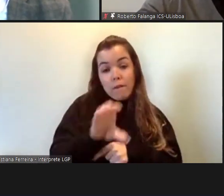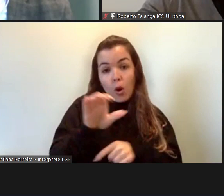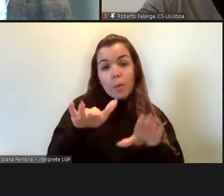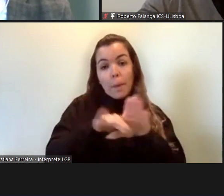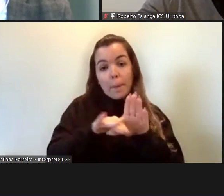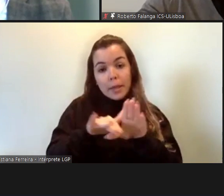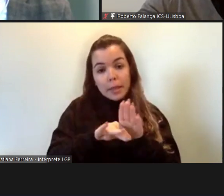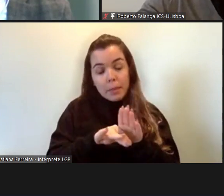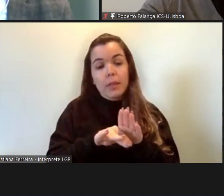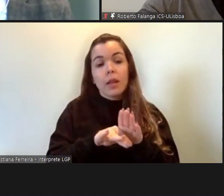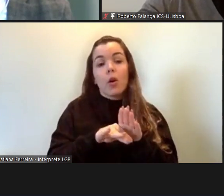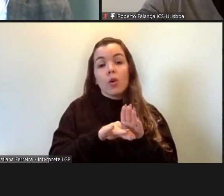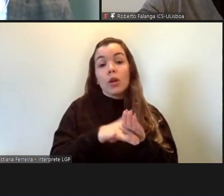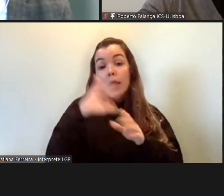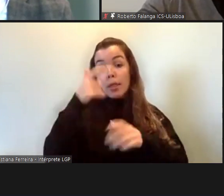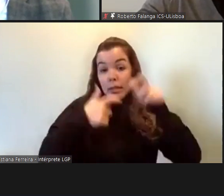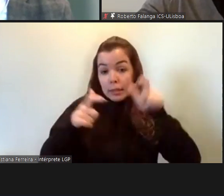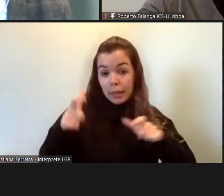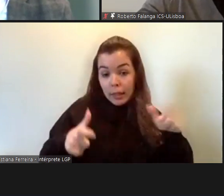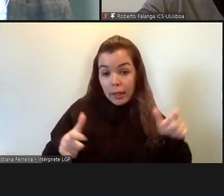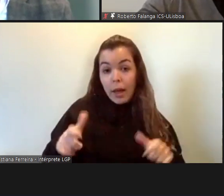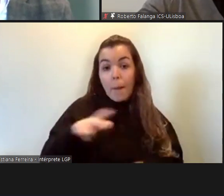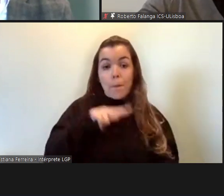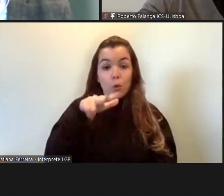participação cidadã em Portugal.